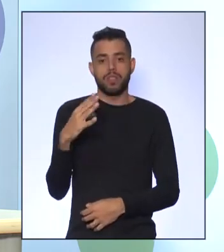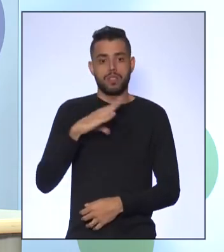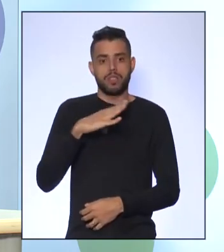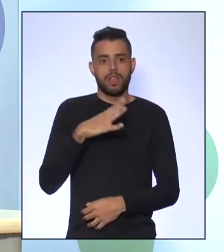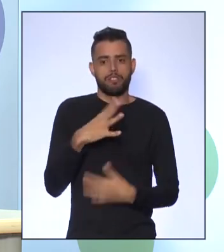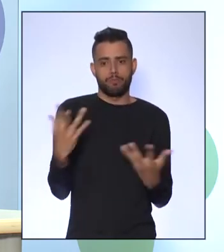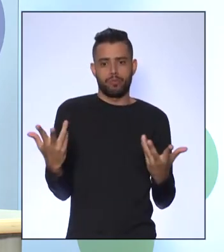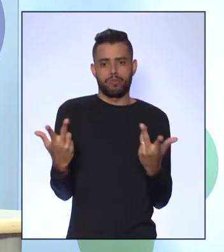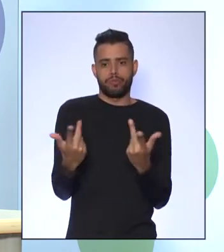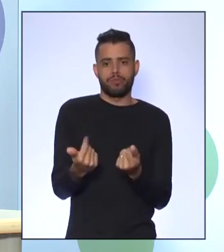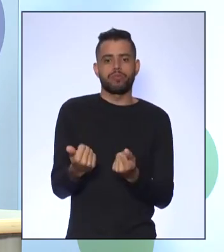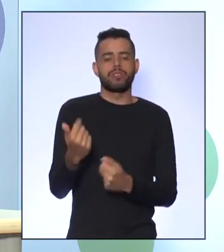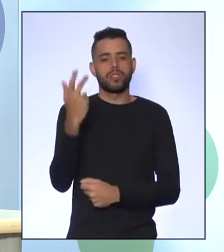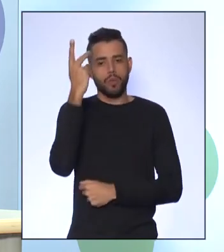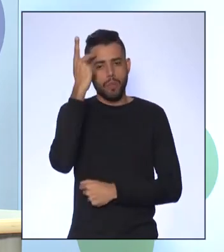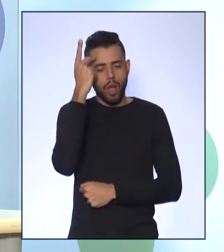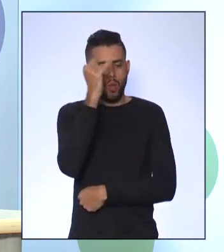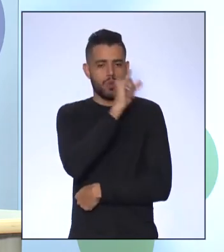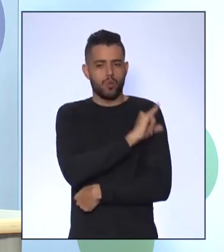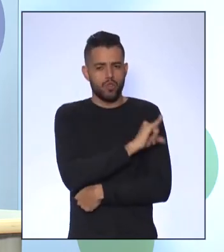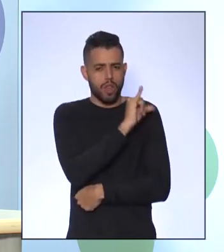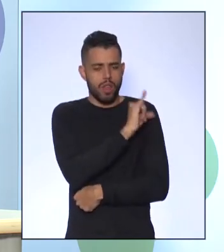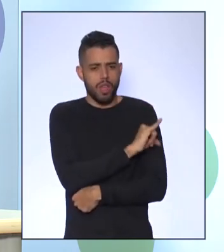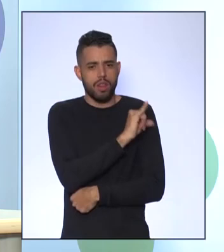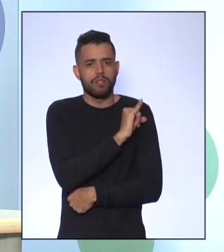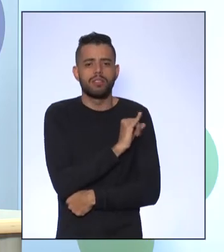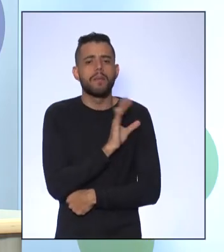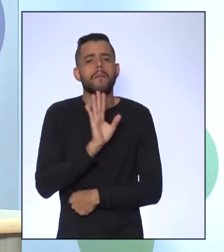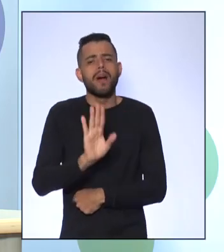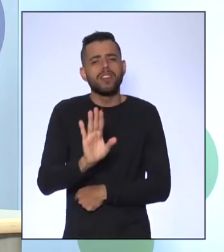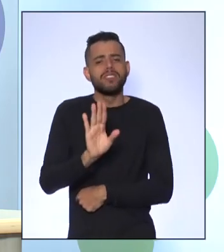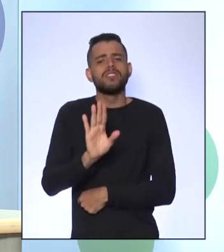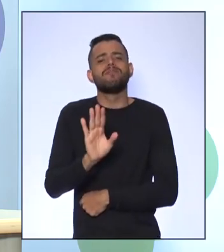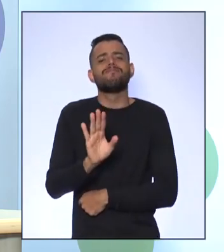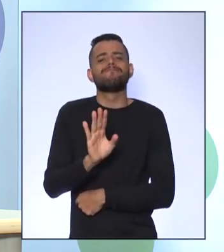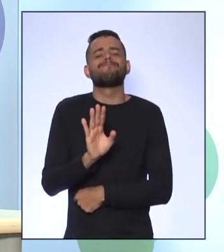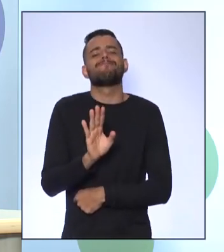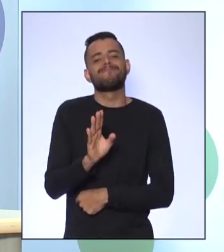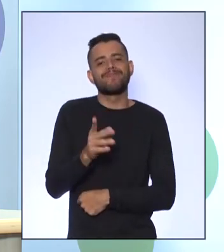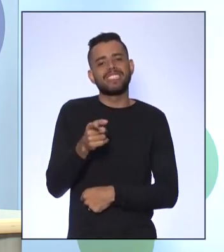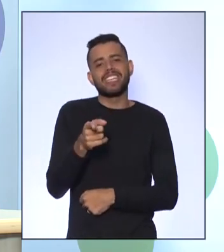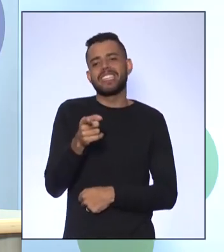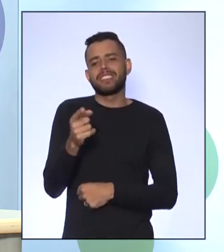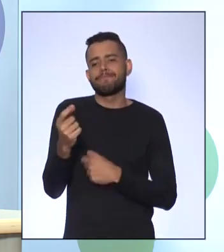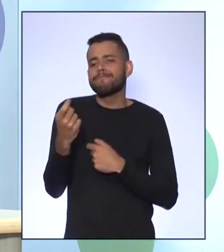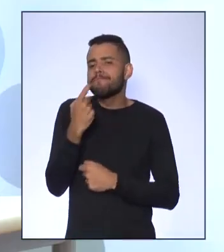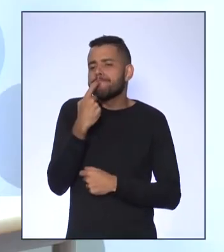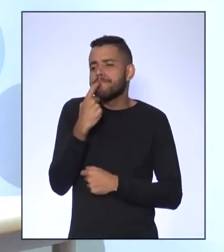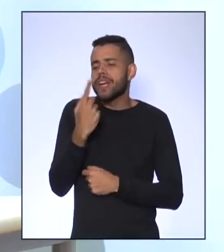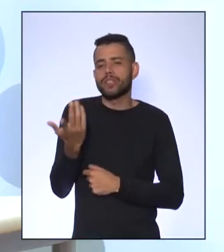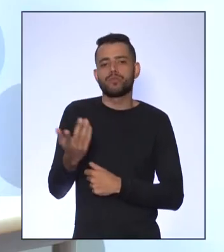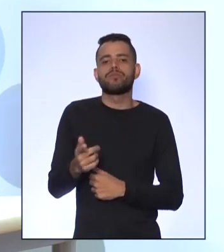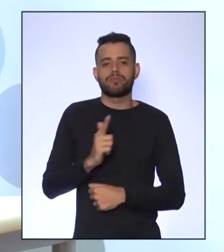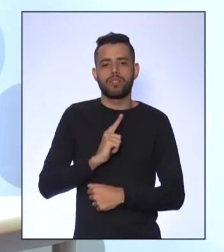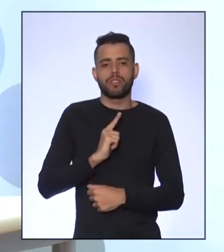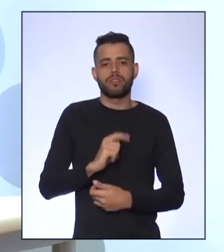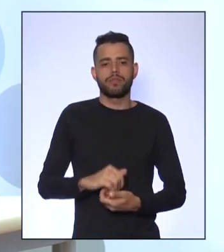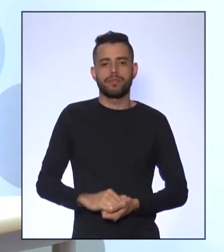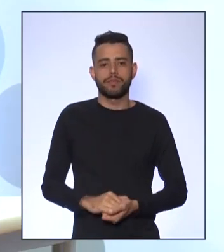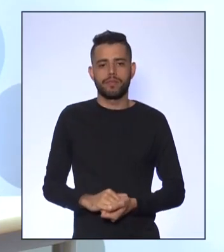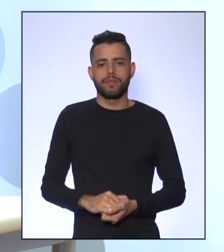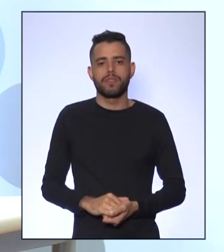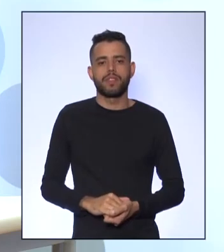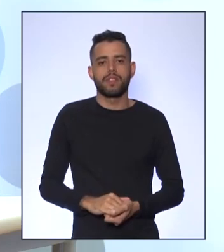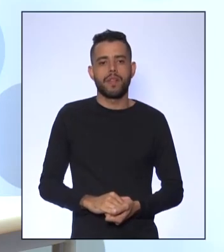rica como São Paulo, como Rio de Janeiro, mas eles estão bem pertinho de nós. Lembrando que